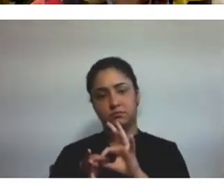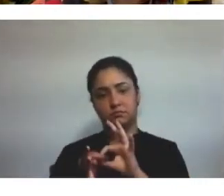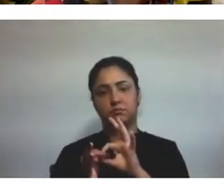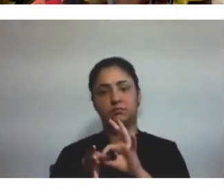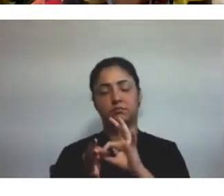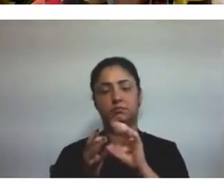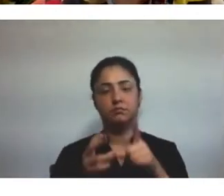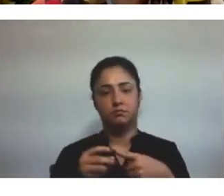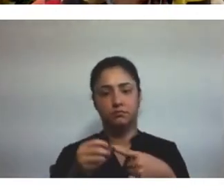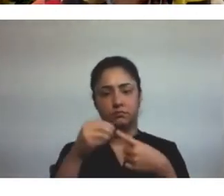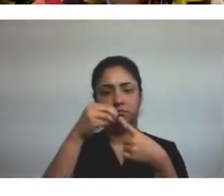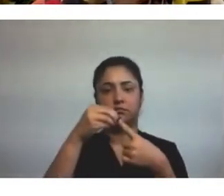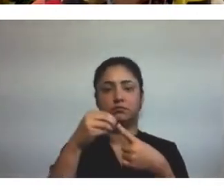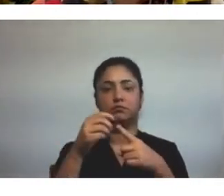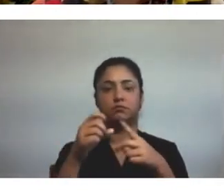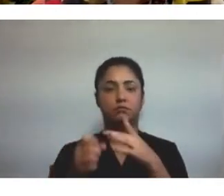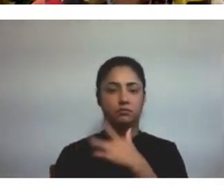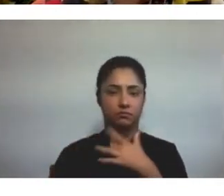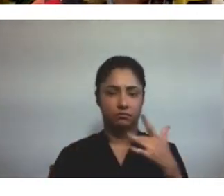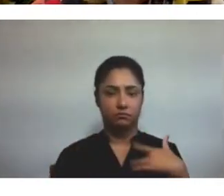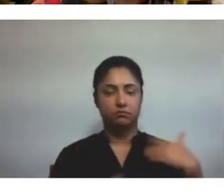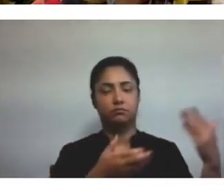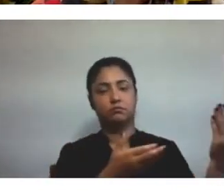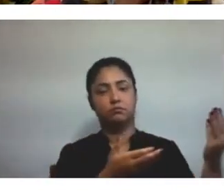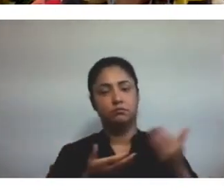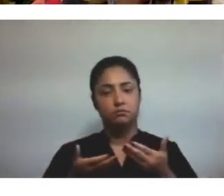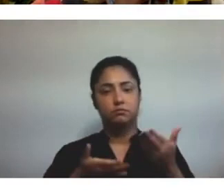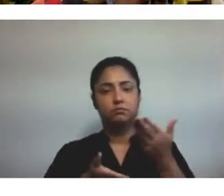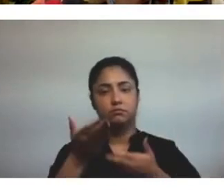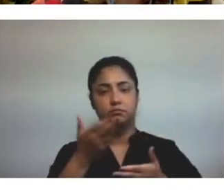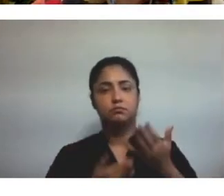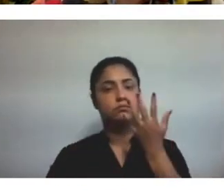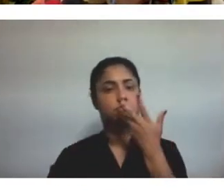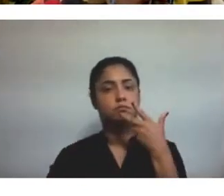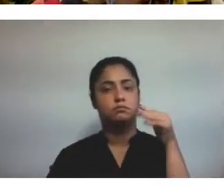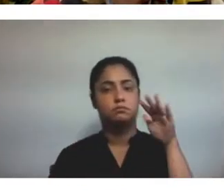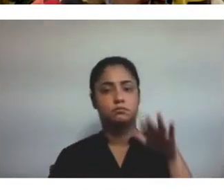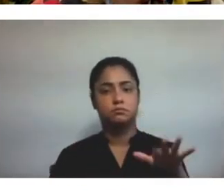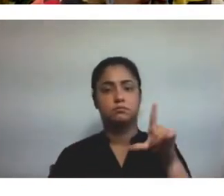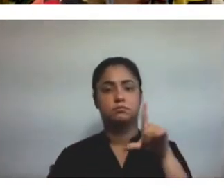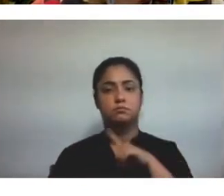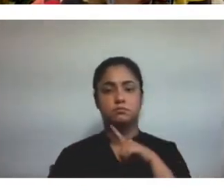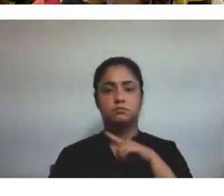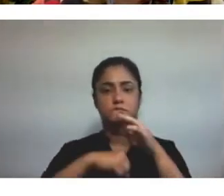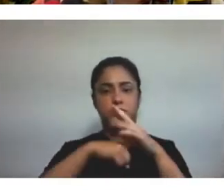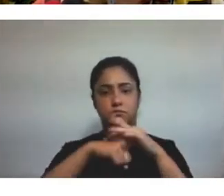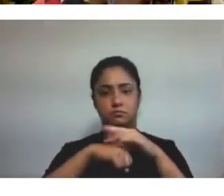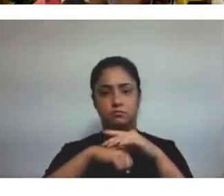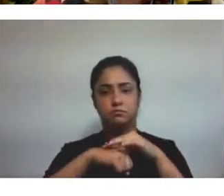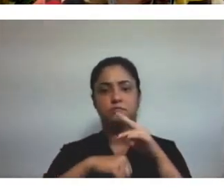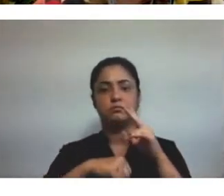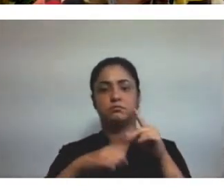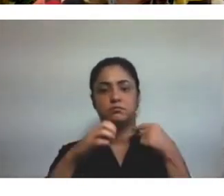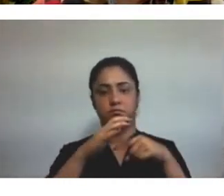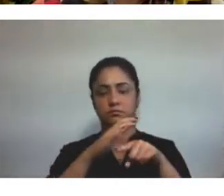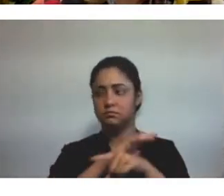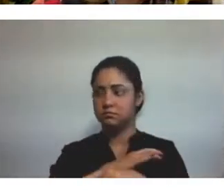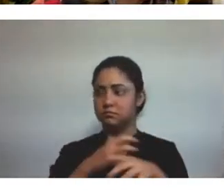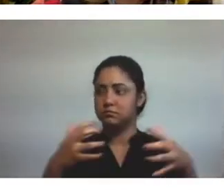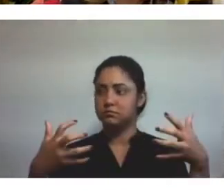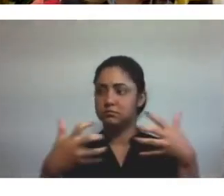unidade de saúde, que recebe crianças que possuem doenças crônicas e doenças com alta